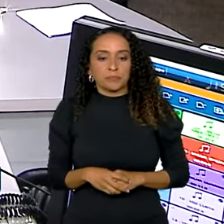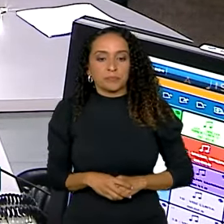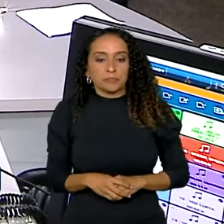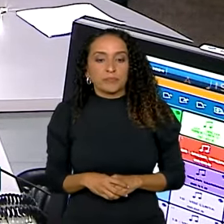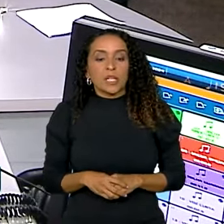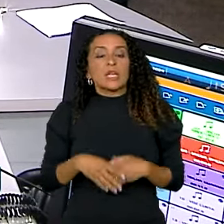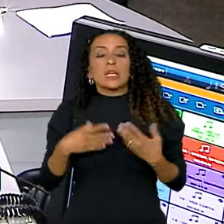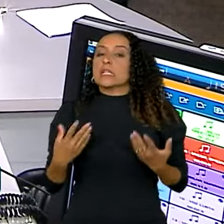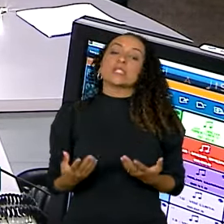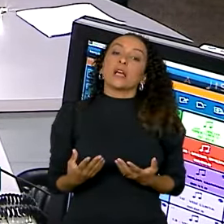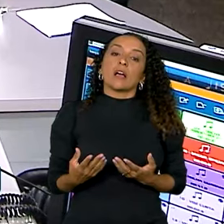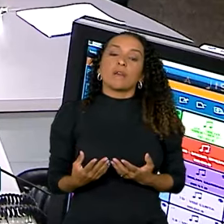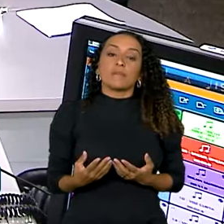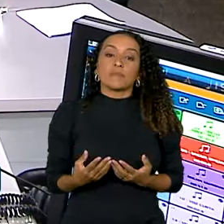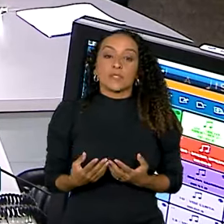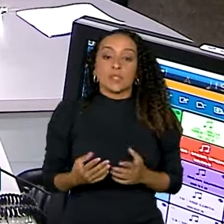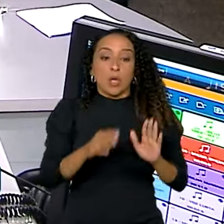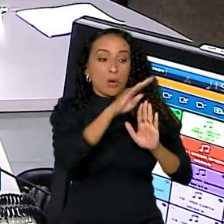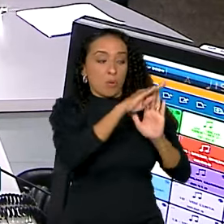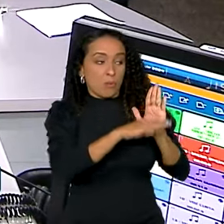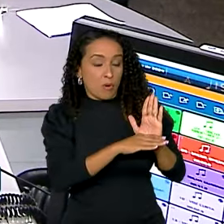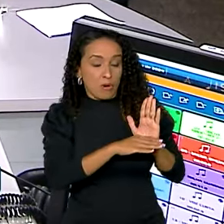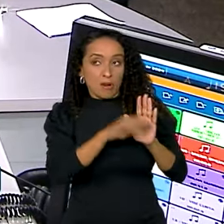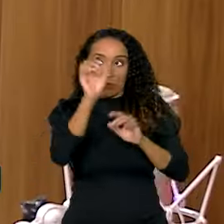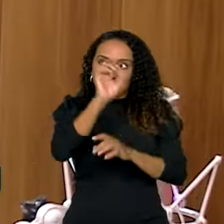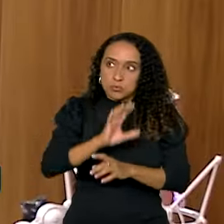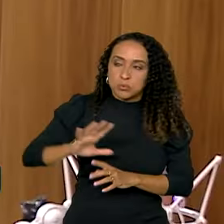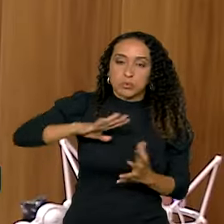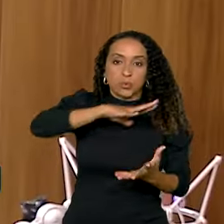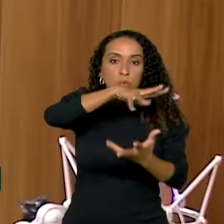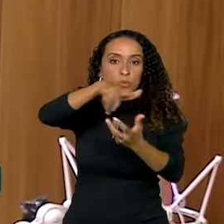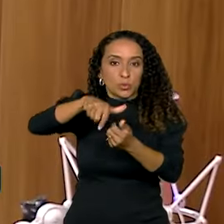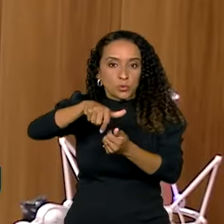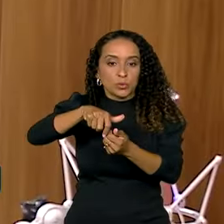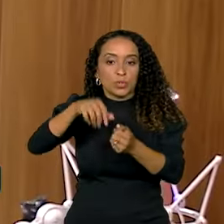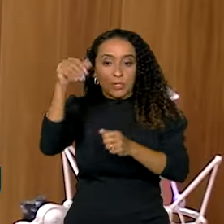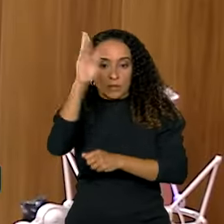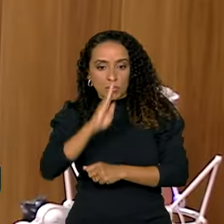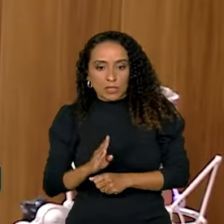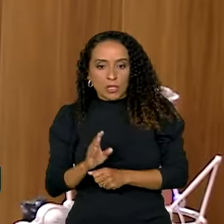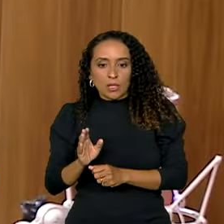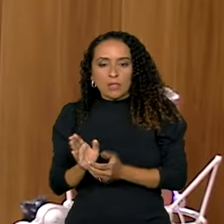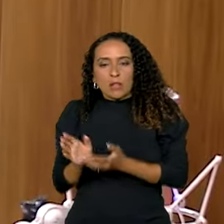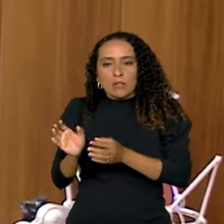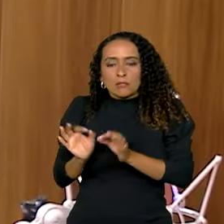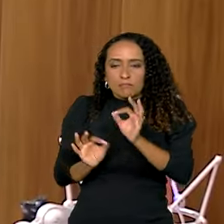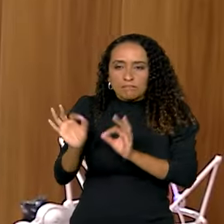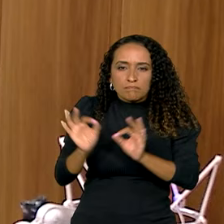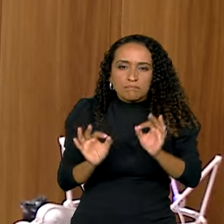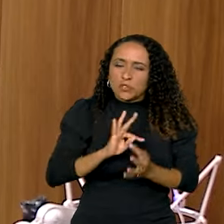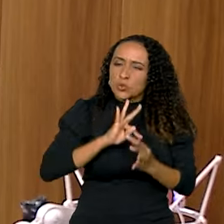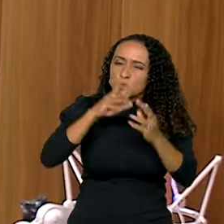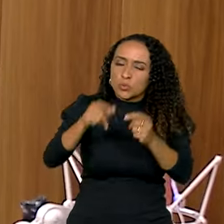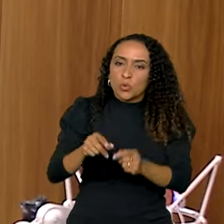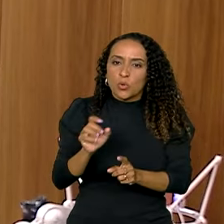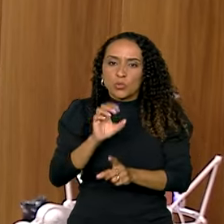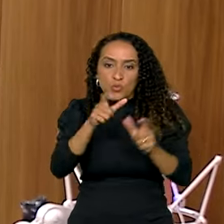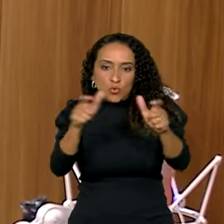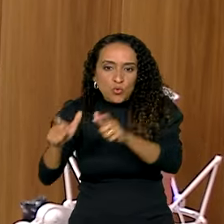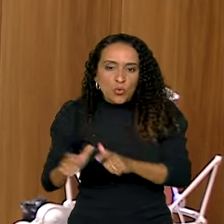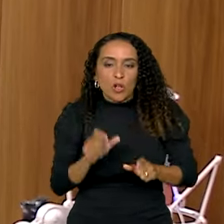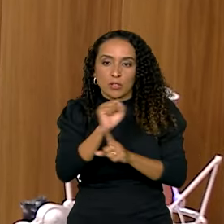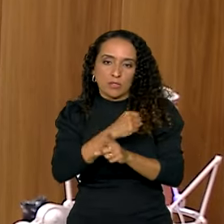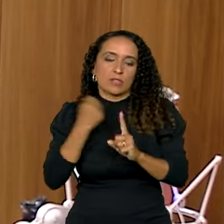O Programa Espacial, no mundo e no Brasil, ele permeia todas as atividades da sociedade brasileira,